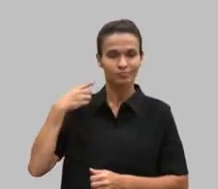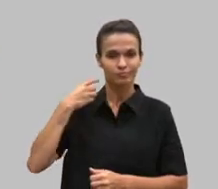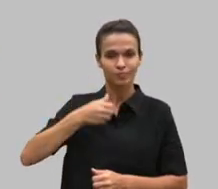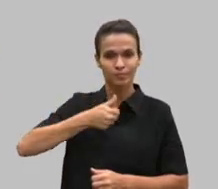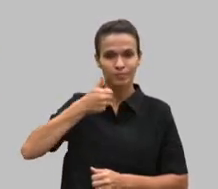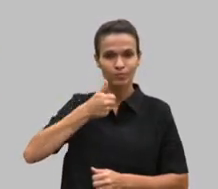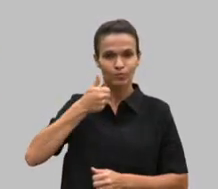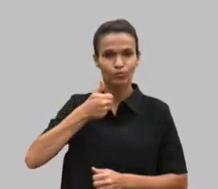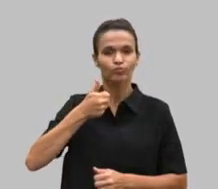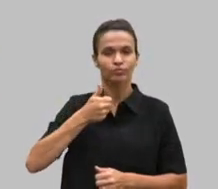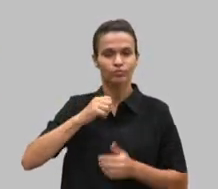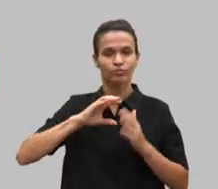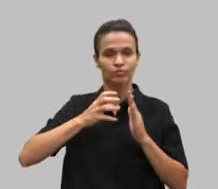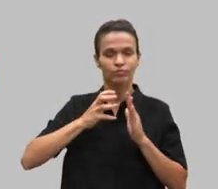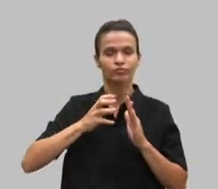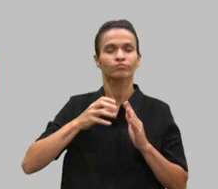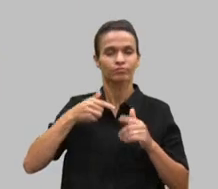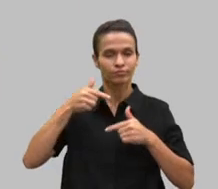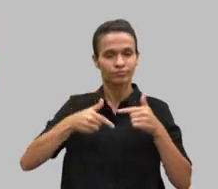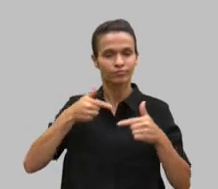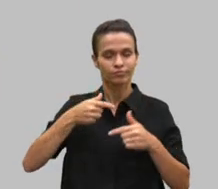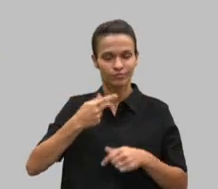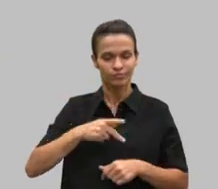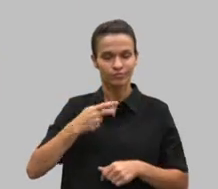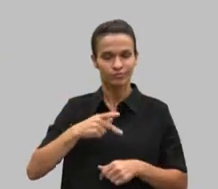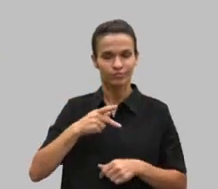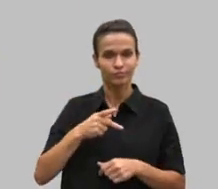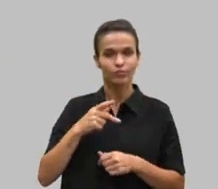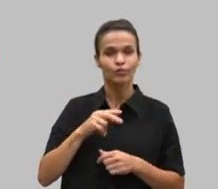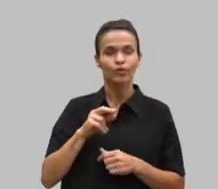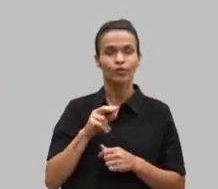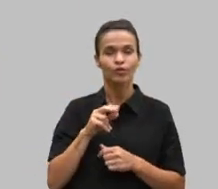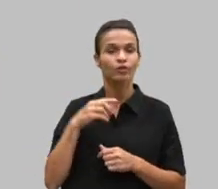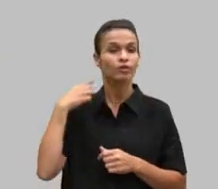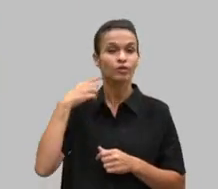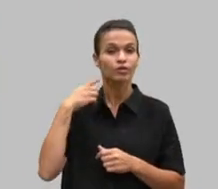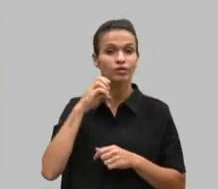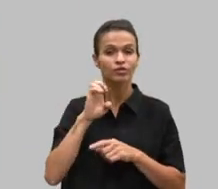Mas vem fazendo um grande trabalho nessa casa deputado estadual Rodrigo Lopes